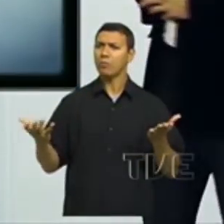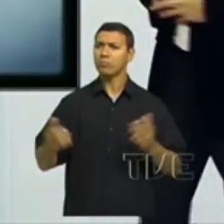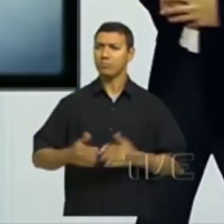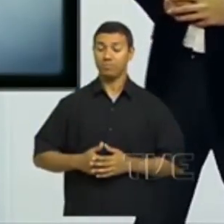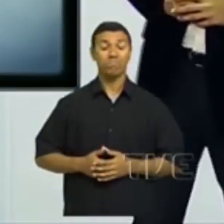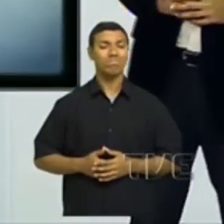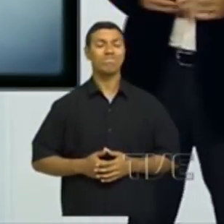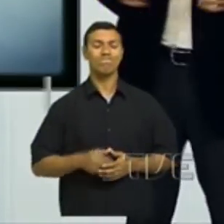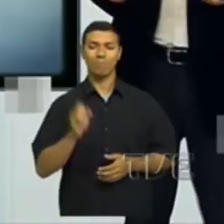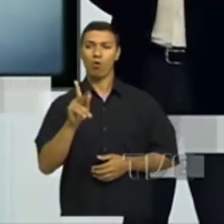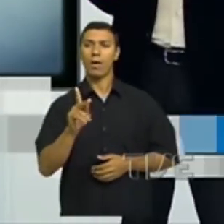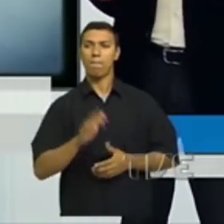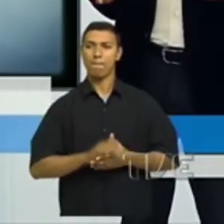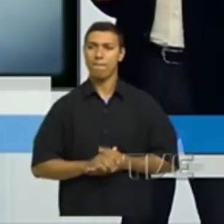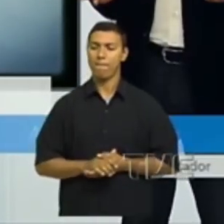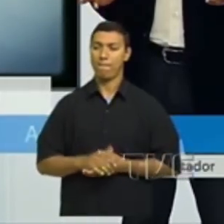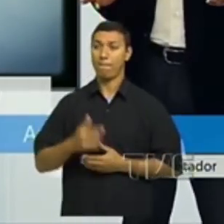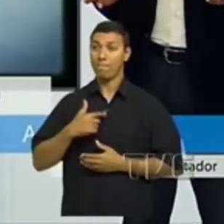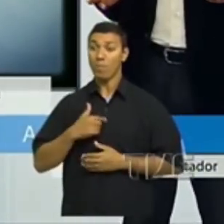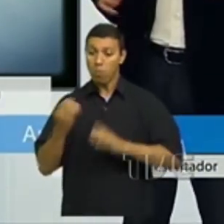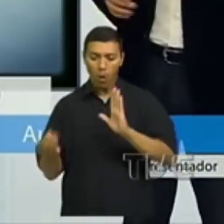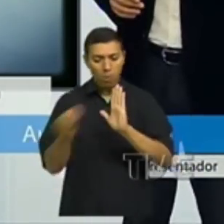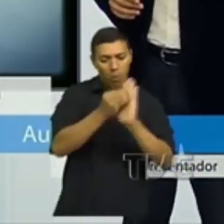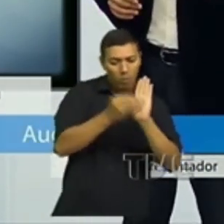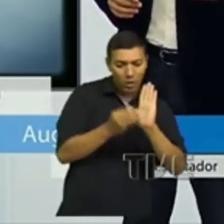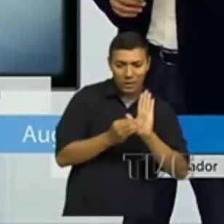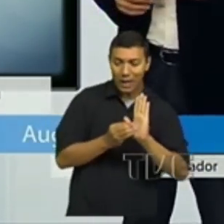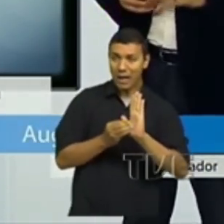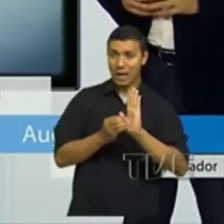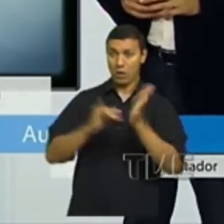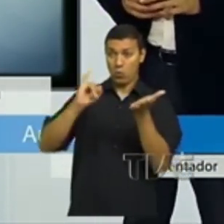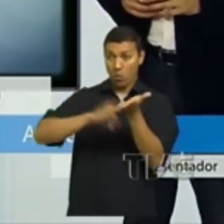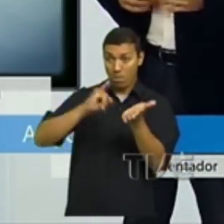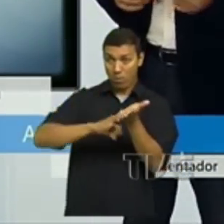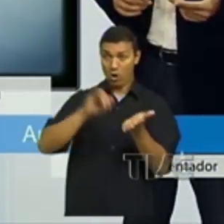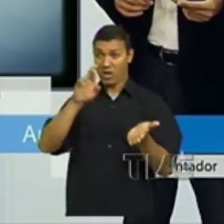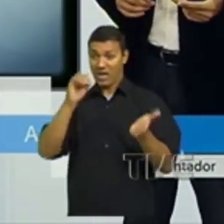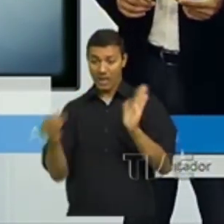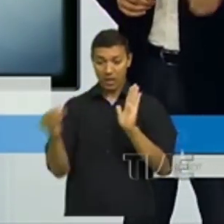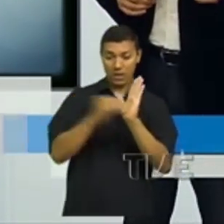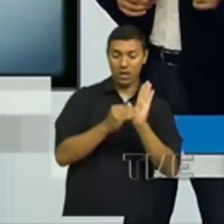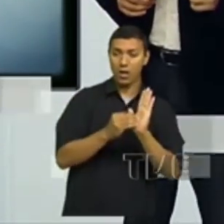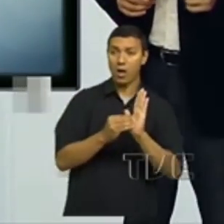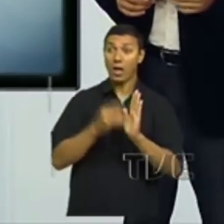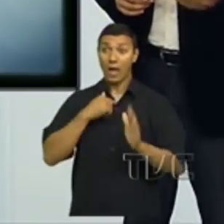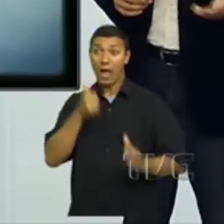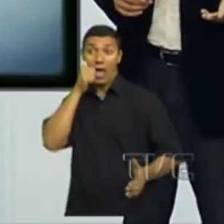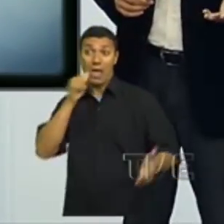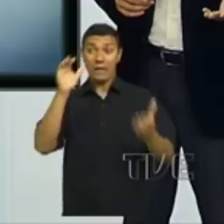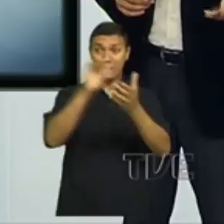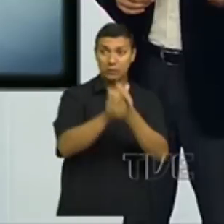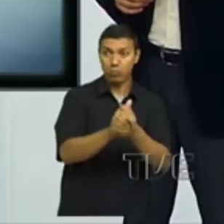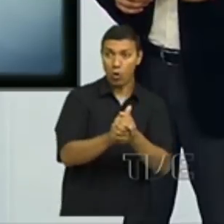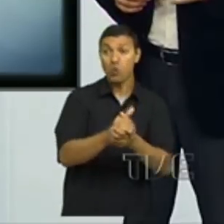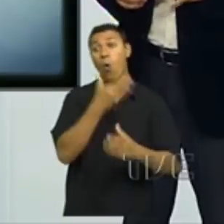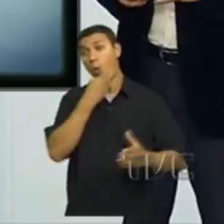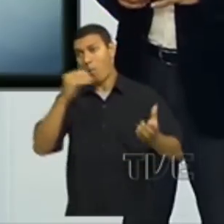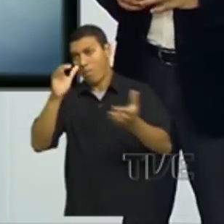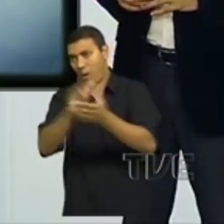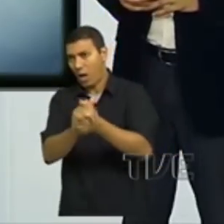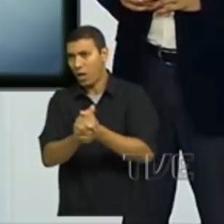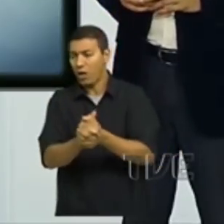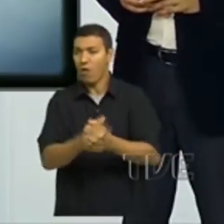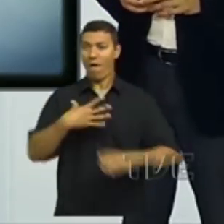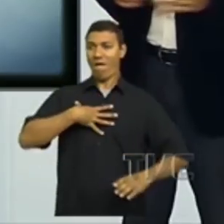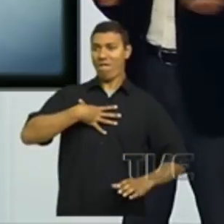Ok. É permitido incluir como dependente na declaração de imposto de renda cônjuge, companheiro ou companheira com quem um